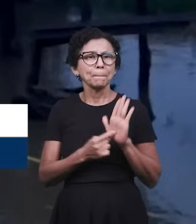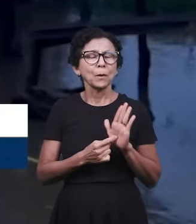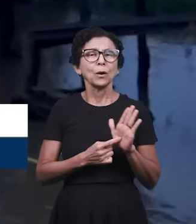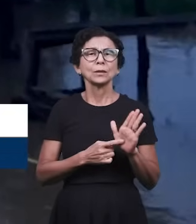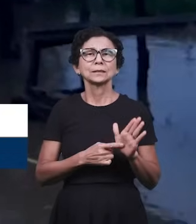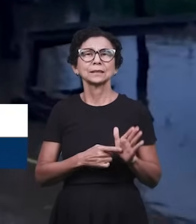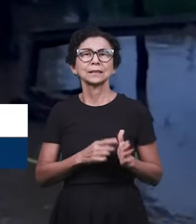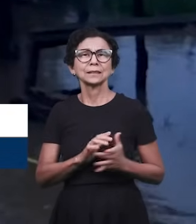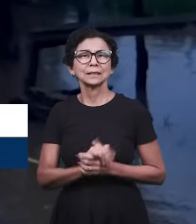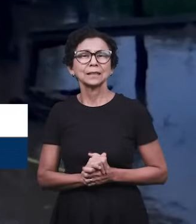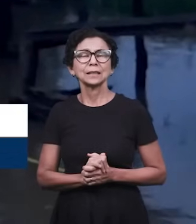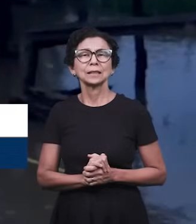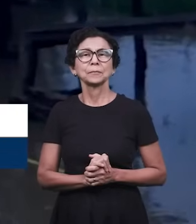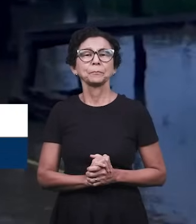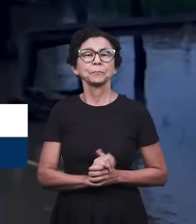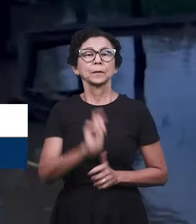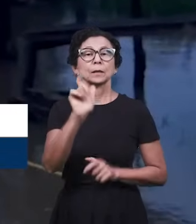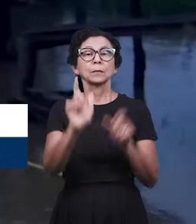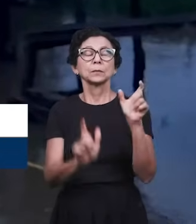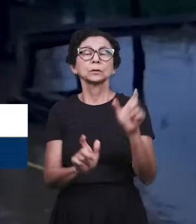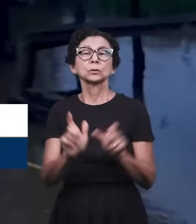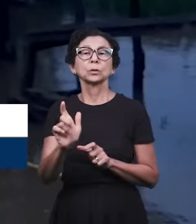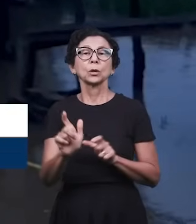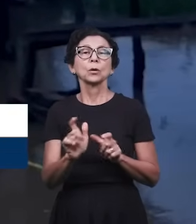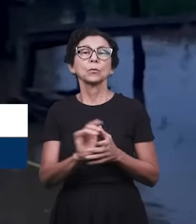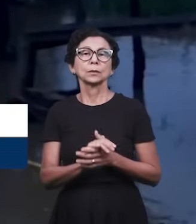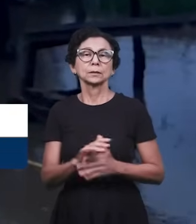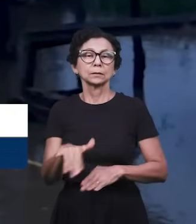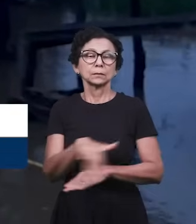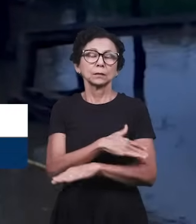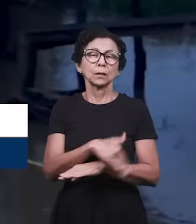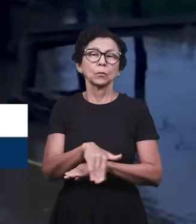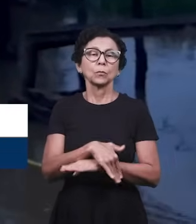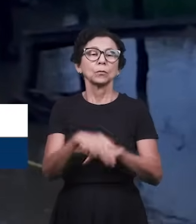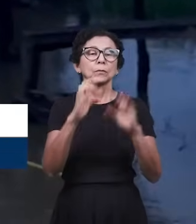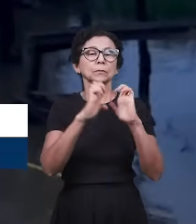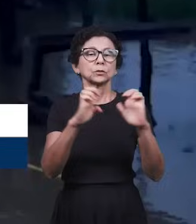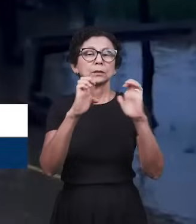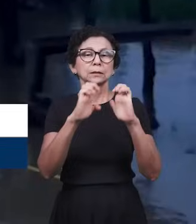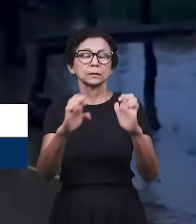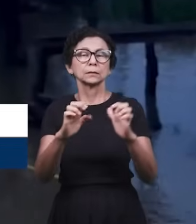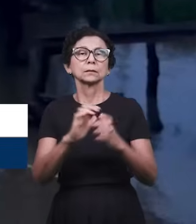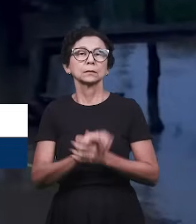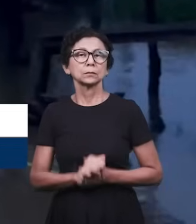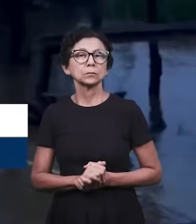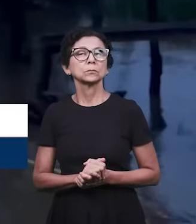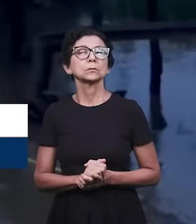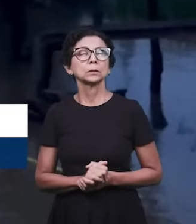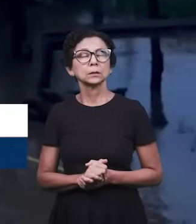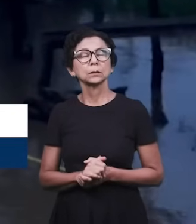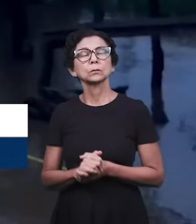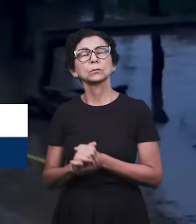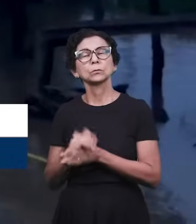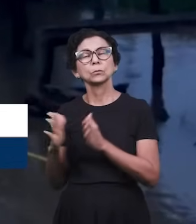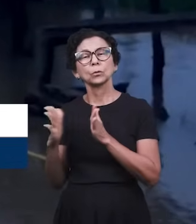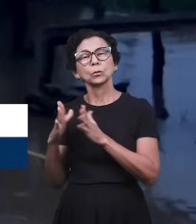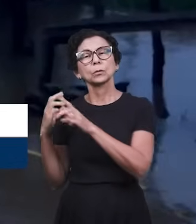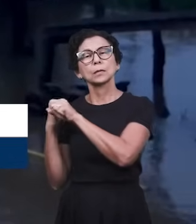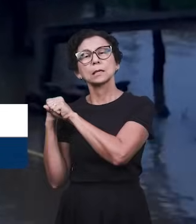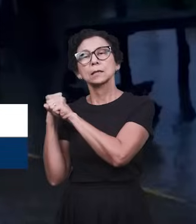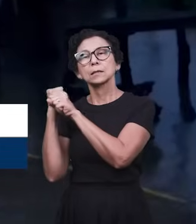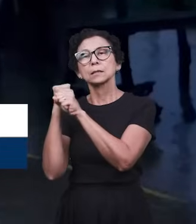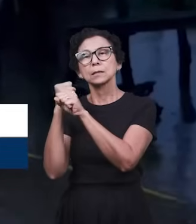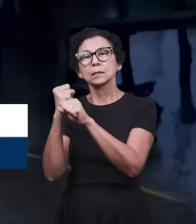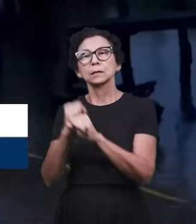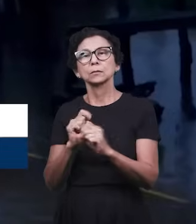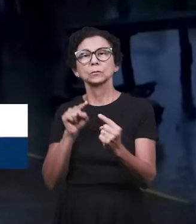abordamos na rua. Então, o que o Espírito Santo tem feito ao longo dessas 10 missões é salvar vidas, é alcançar a vida das